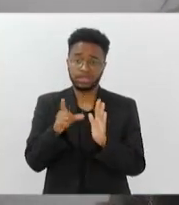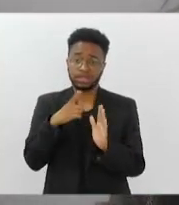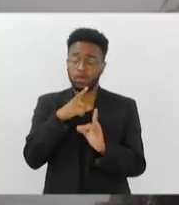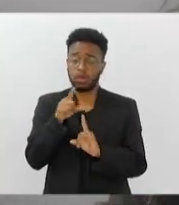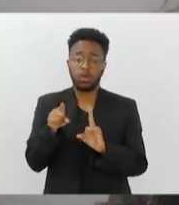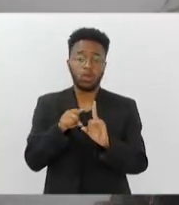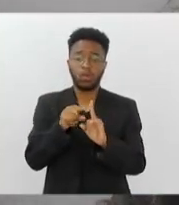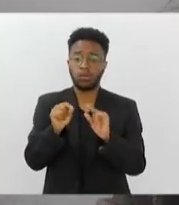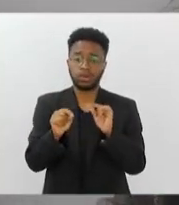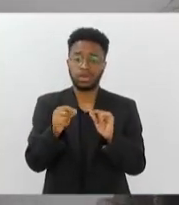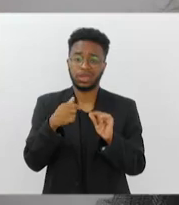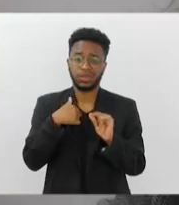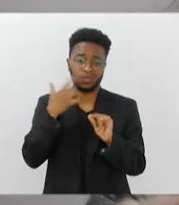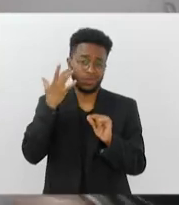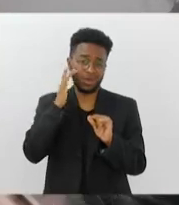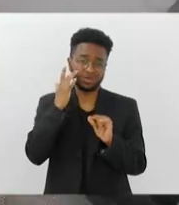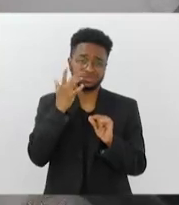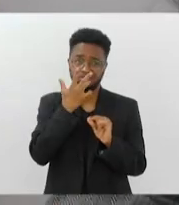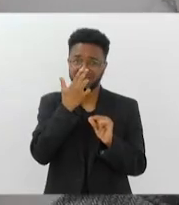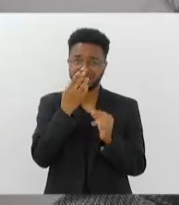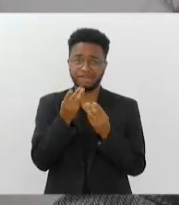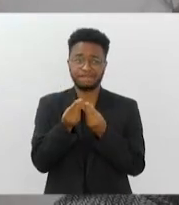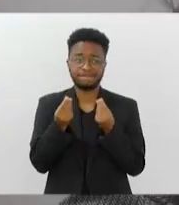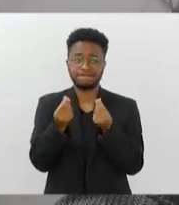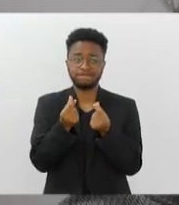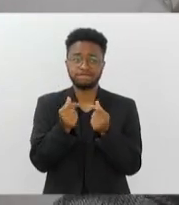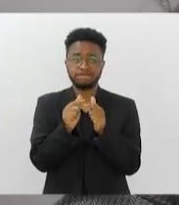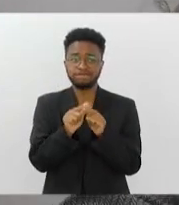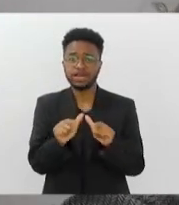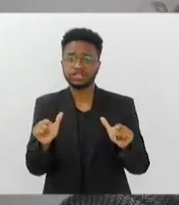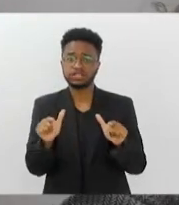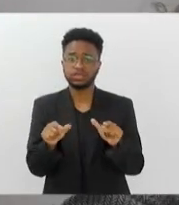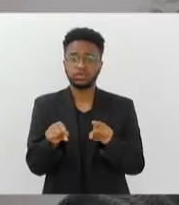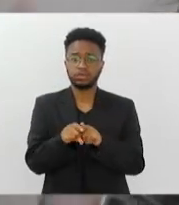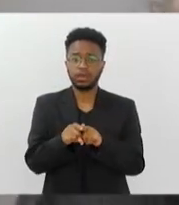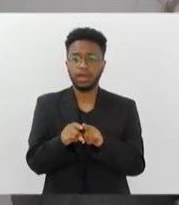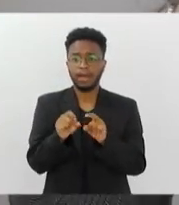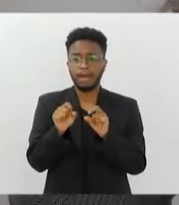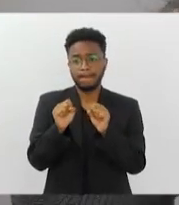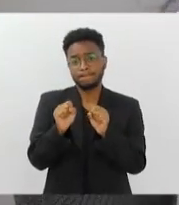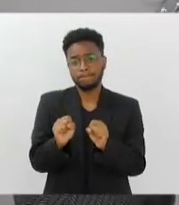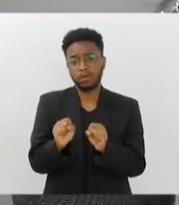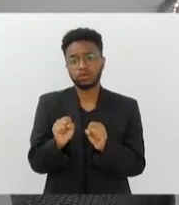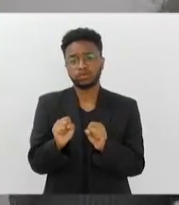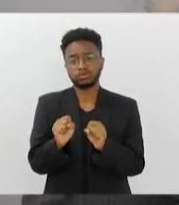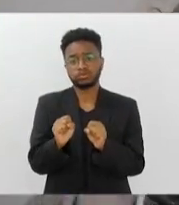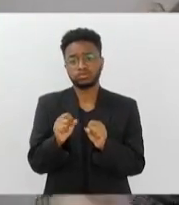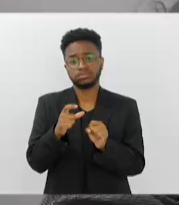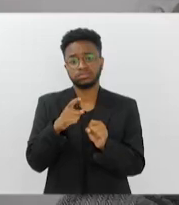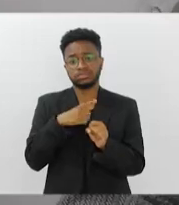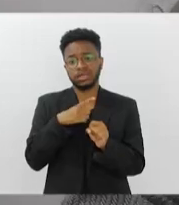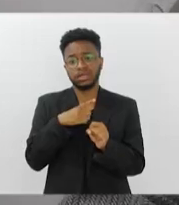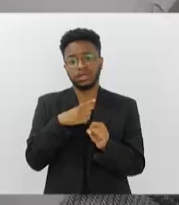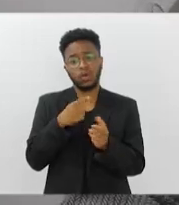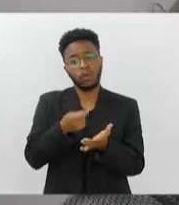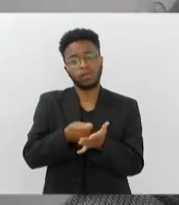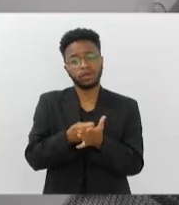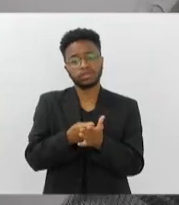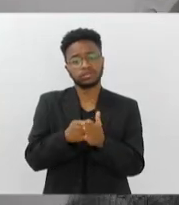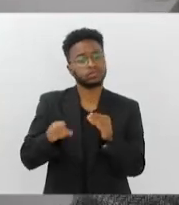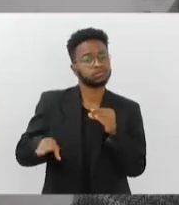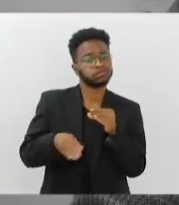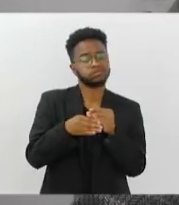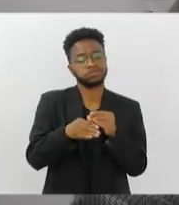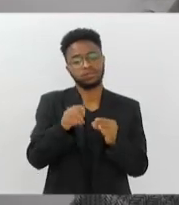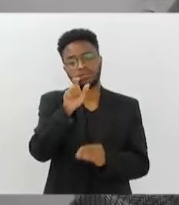objetivo que eu considero extremamente vago e complicando, podendo acarretar inclusive uma obrigação a mais